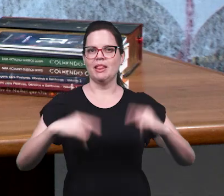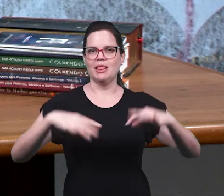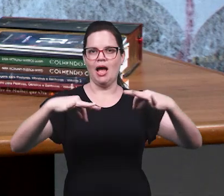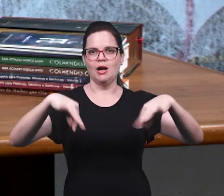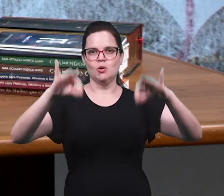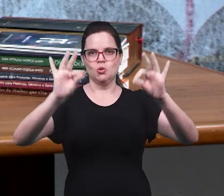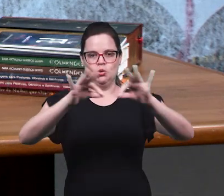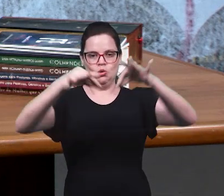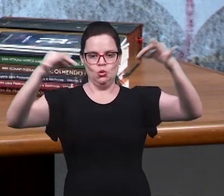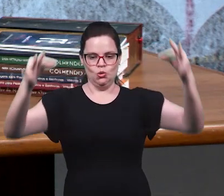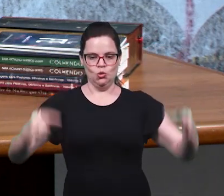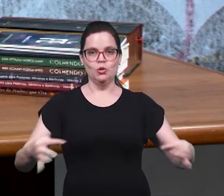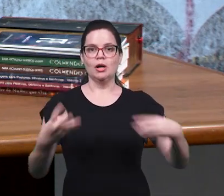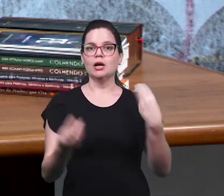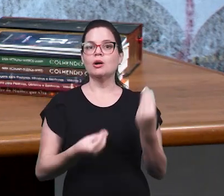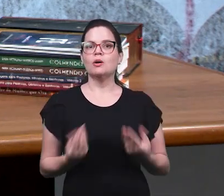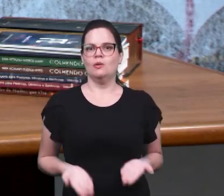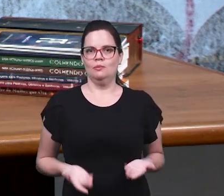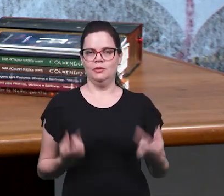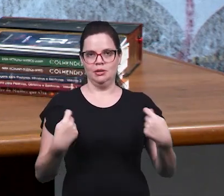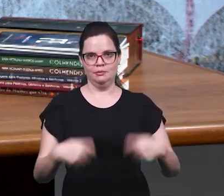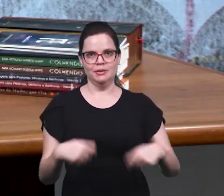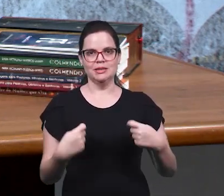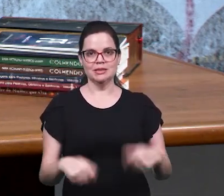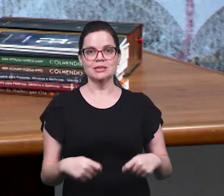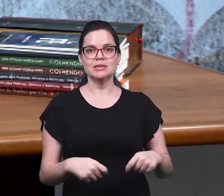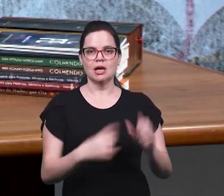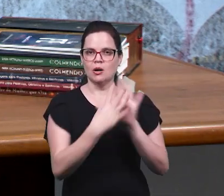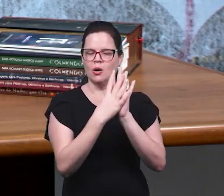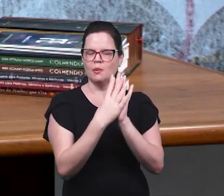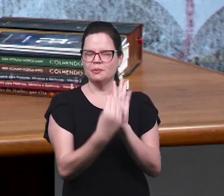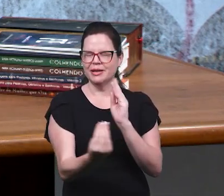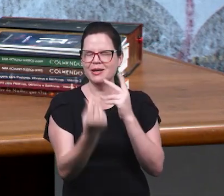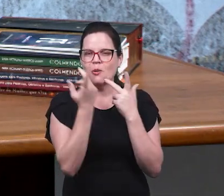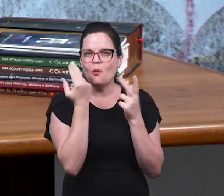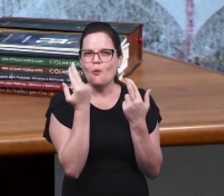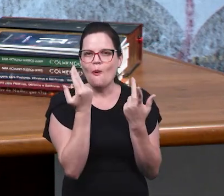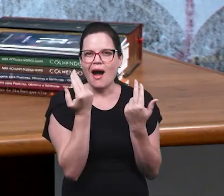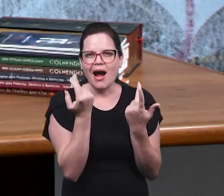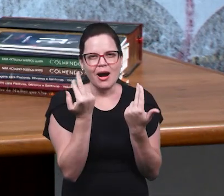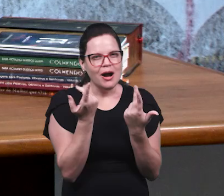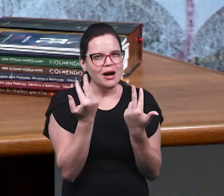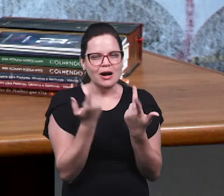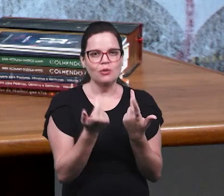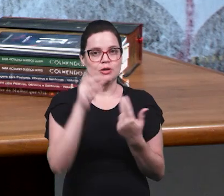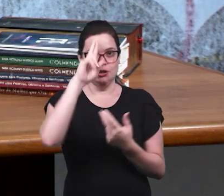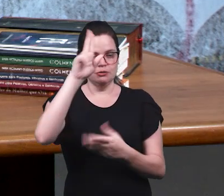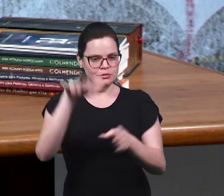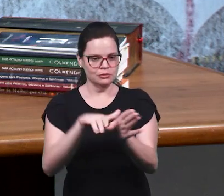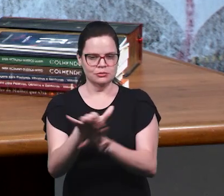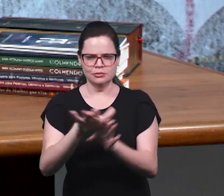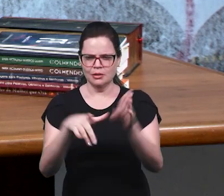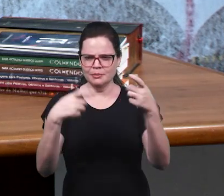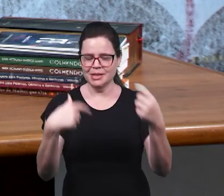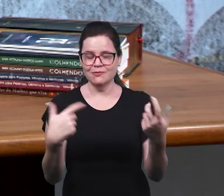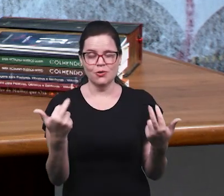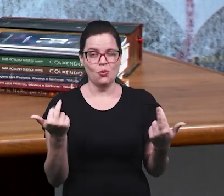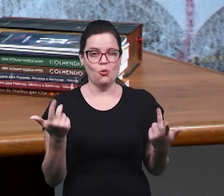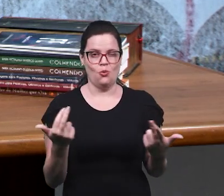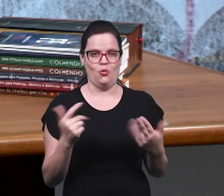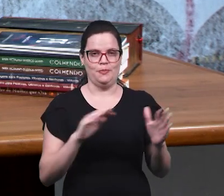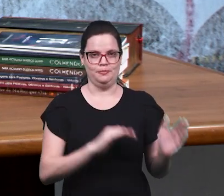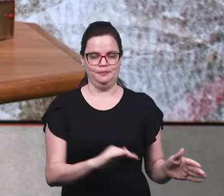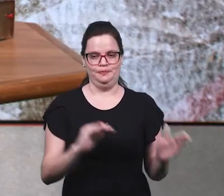que Moisés deveria fazer exatamente conforme ao modelo que o Senhor havia mostrado. Vamos